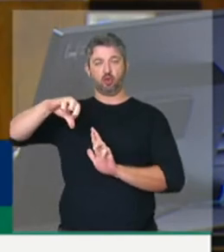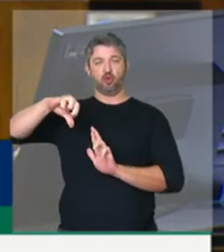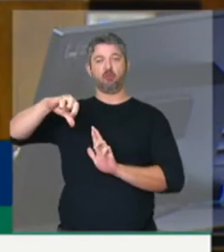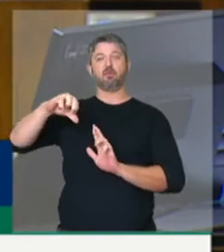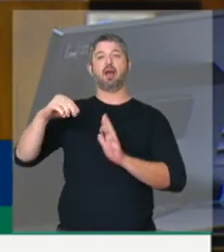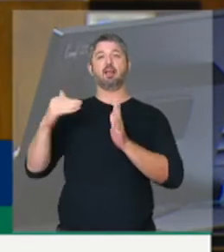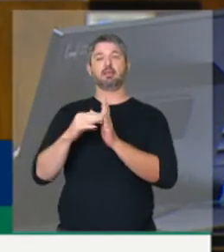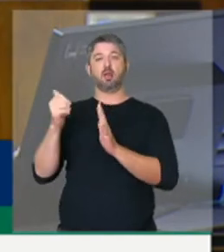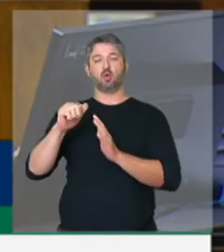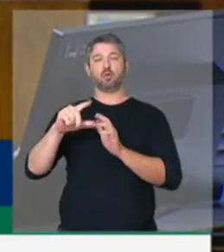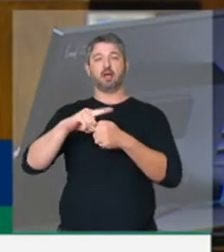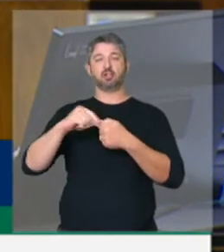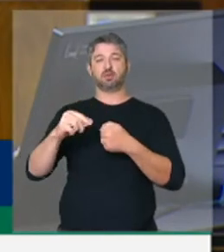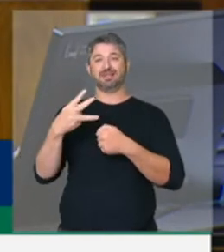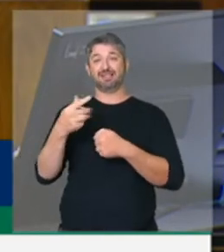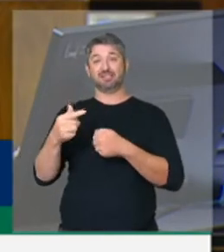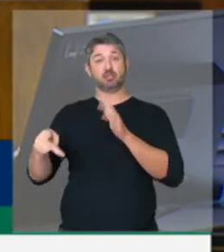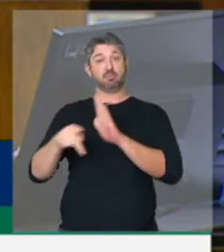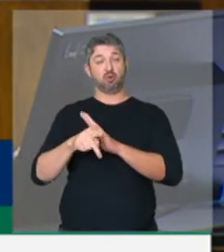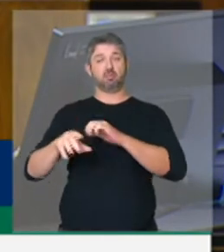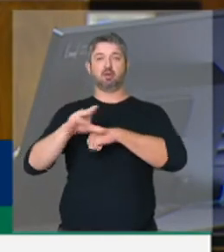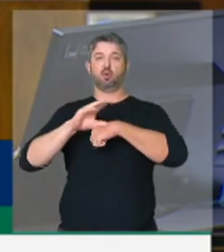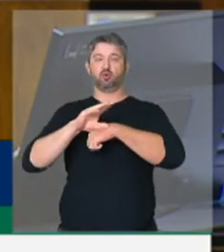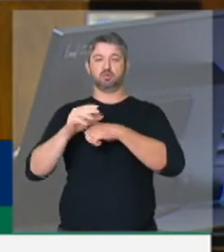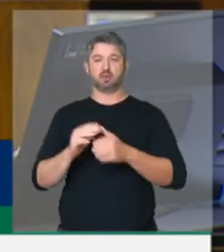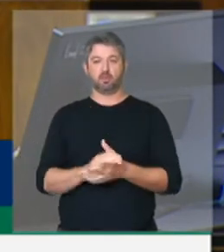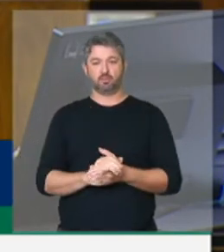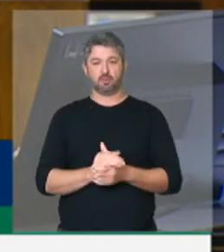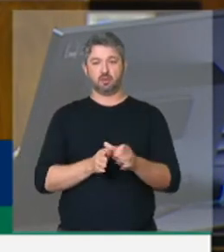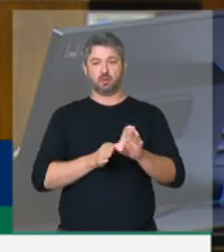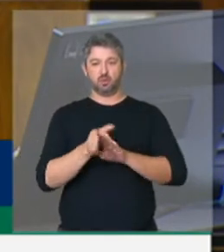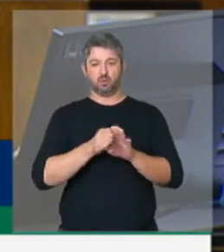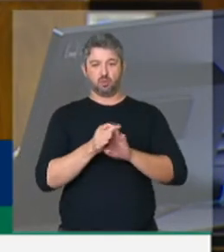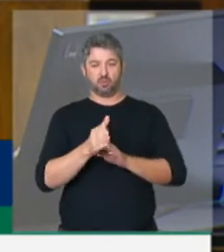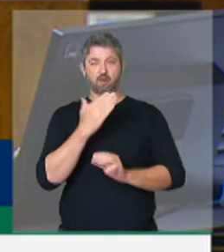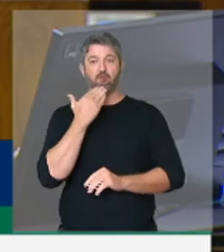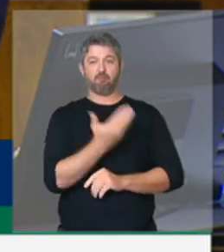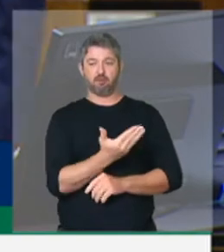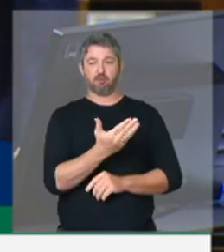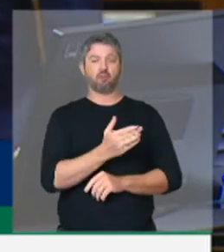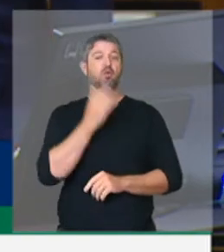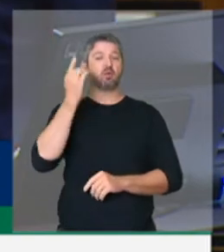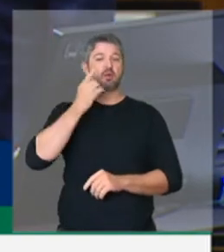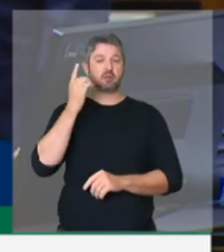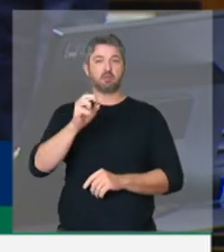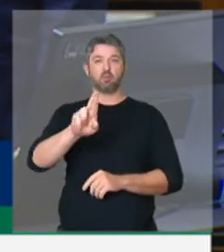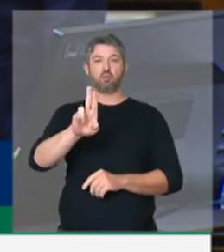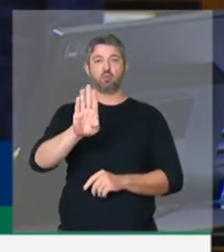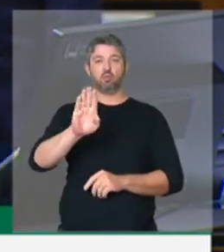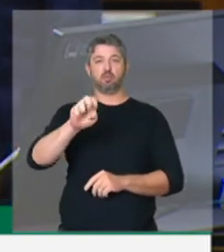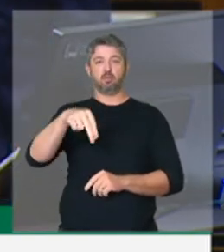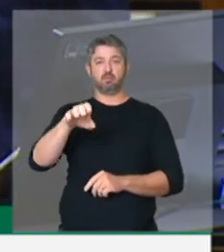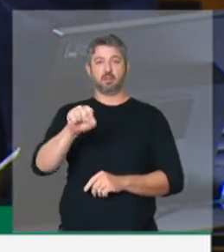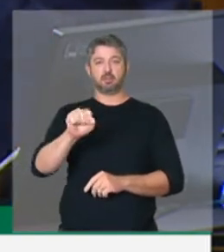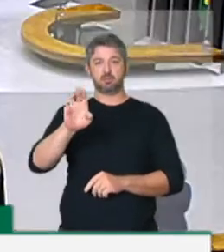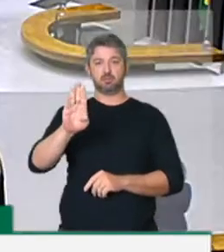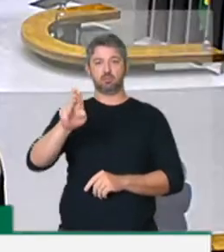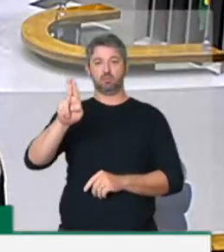artigo 37 da Constituição Federal. Para encaminhar o requerimento a favor, o deputado Rubens Bueno.